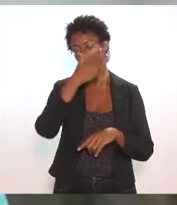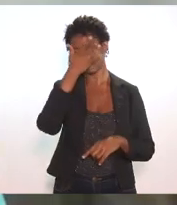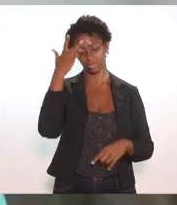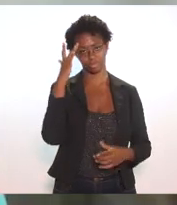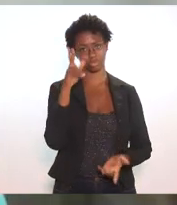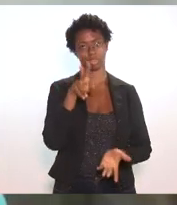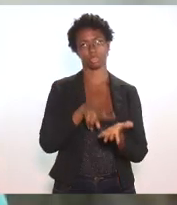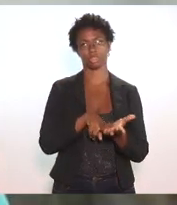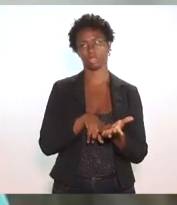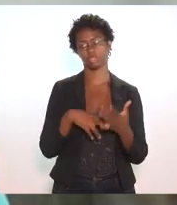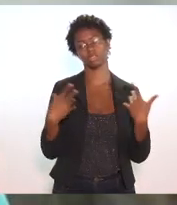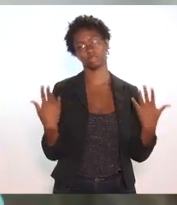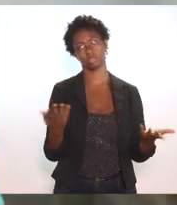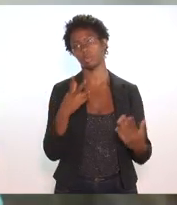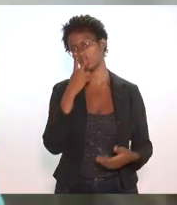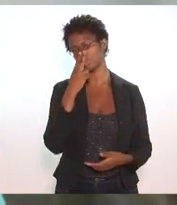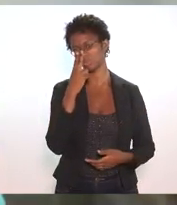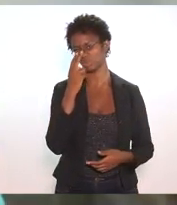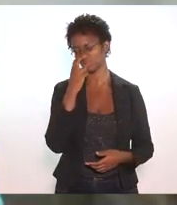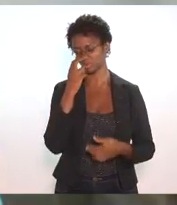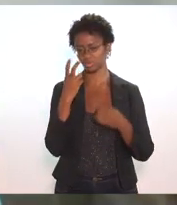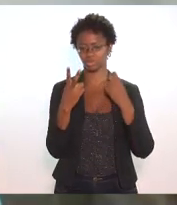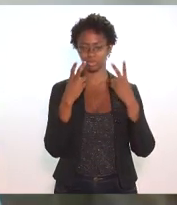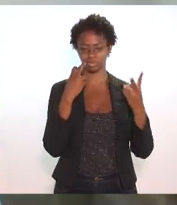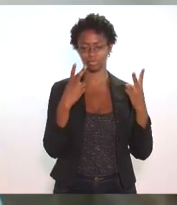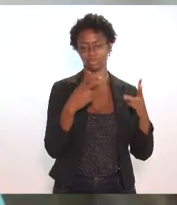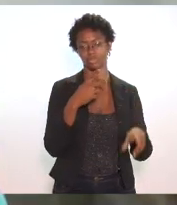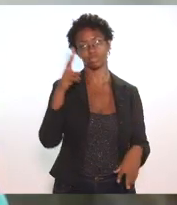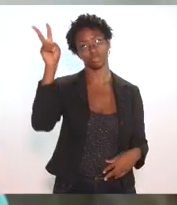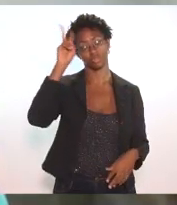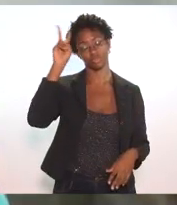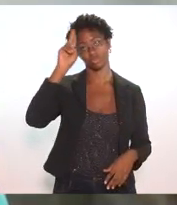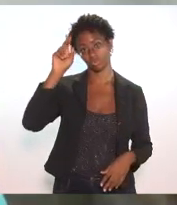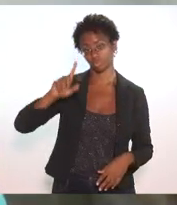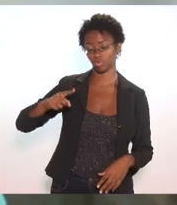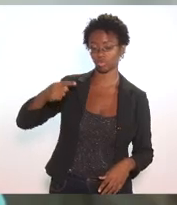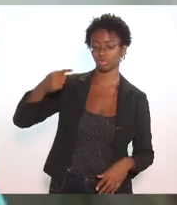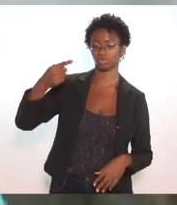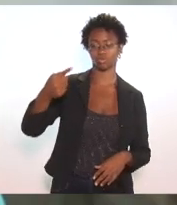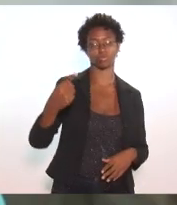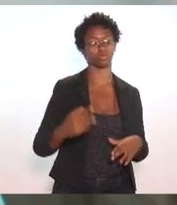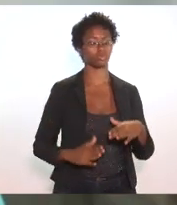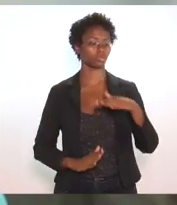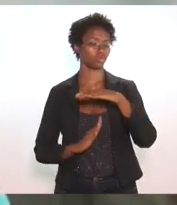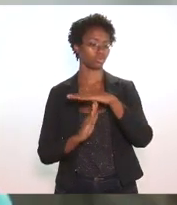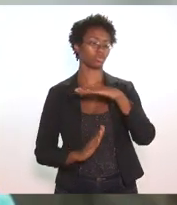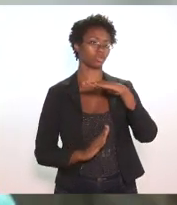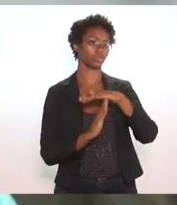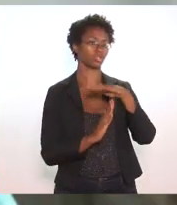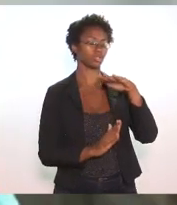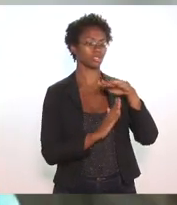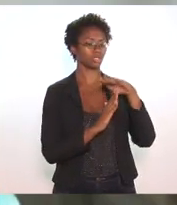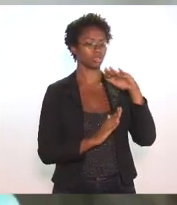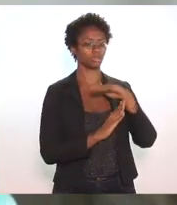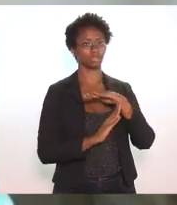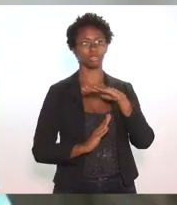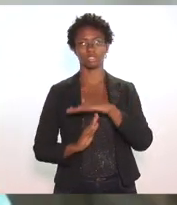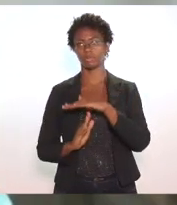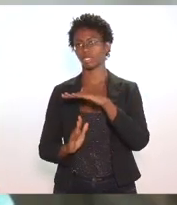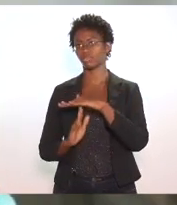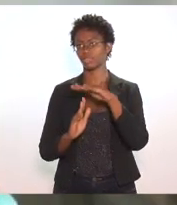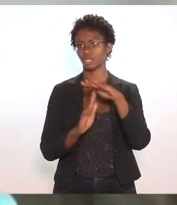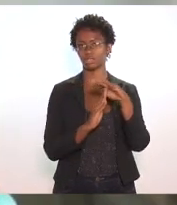gente tende a chegar na próxima segunda-feira os limites esgotados.